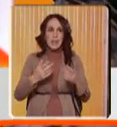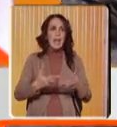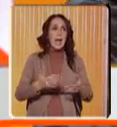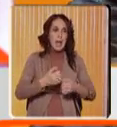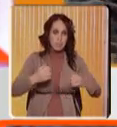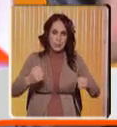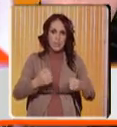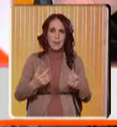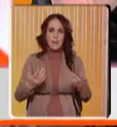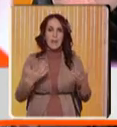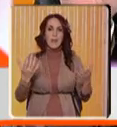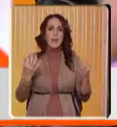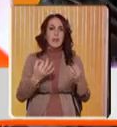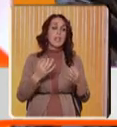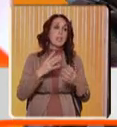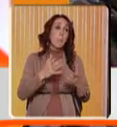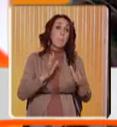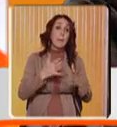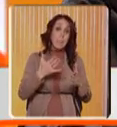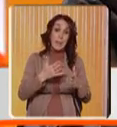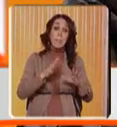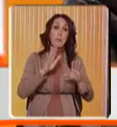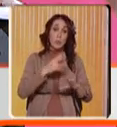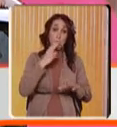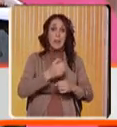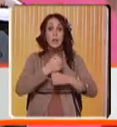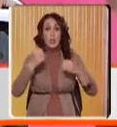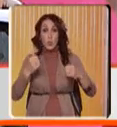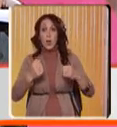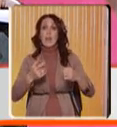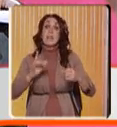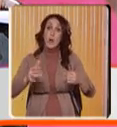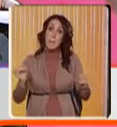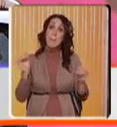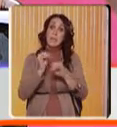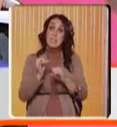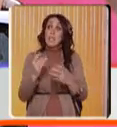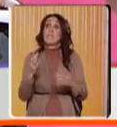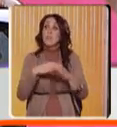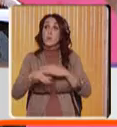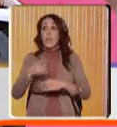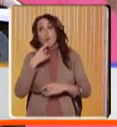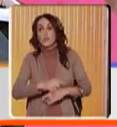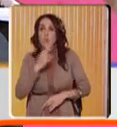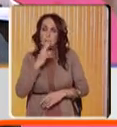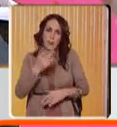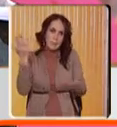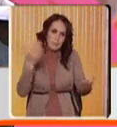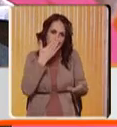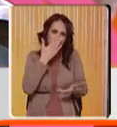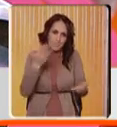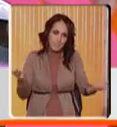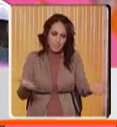ter o peso que tinha, voltou a fumar, o que eu acho que é uma perfeita tonteria. Não é? Exatamente. O que é que nós podemos fazer? Estamos a fazer um esforço para nos tornarmos